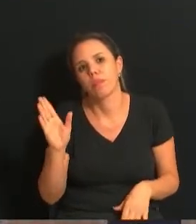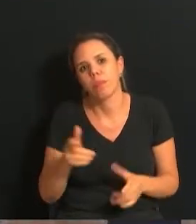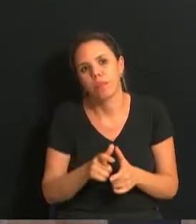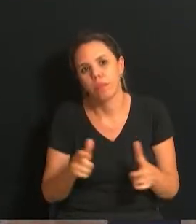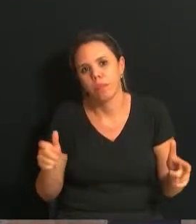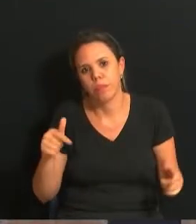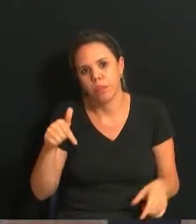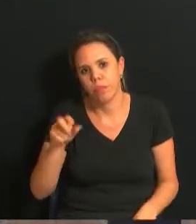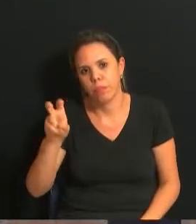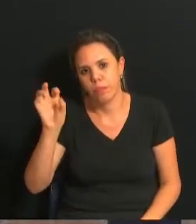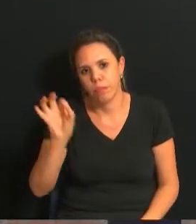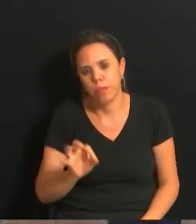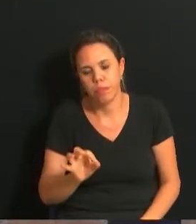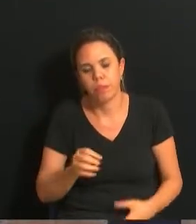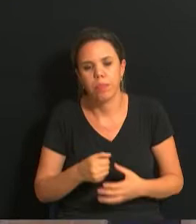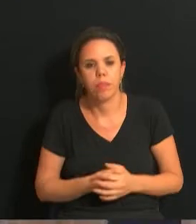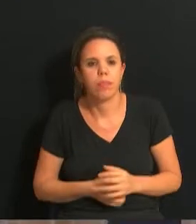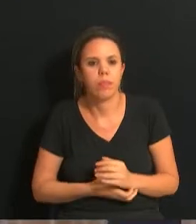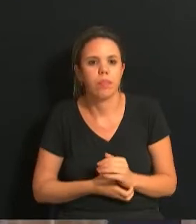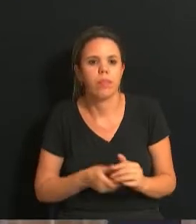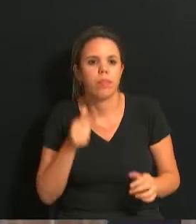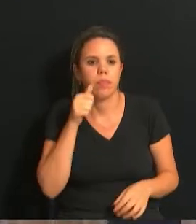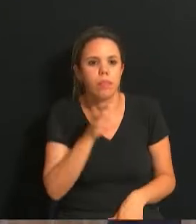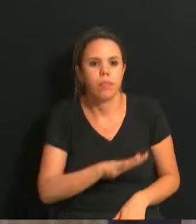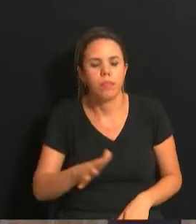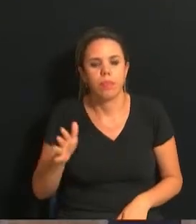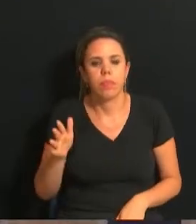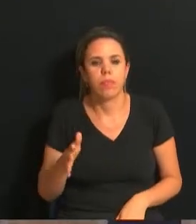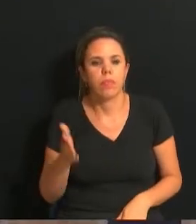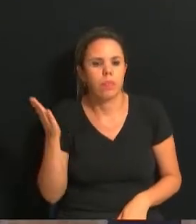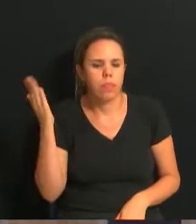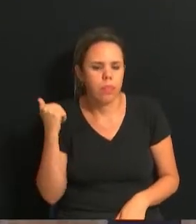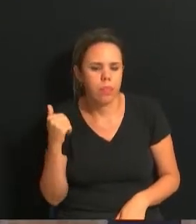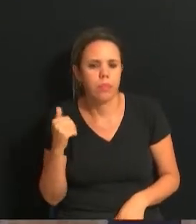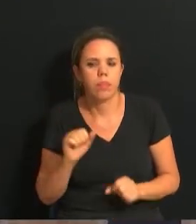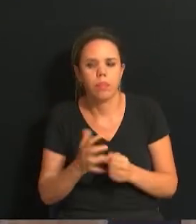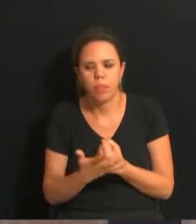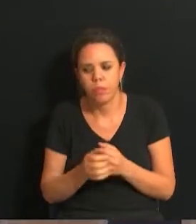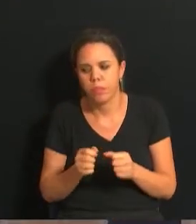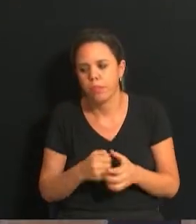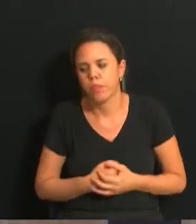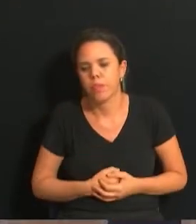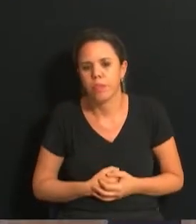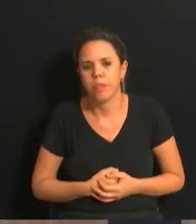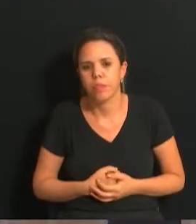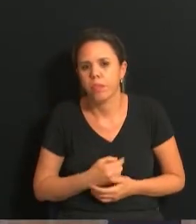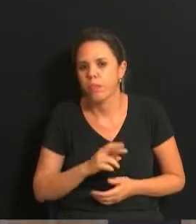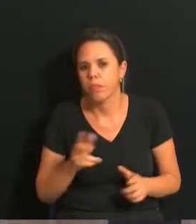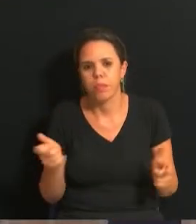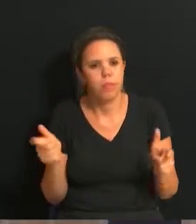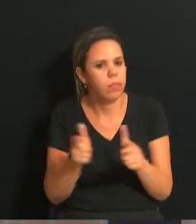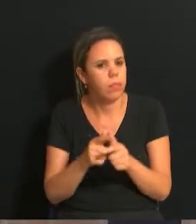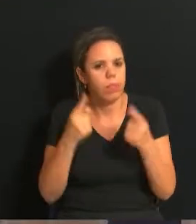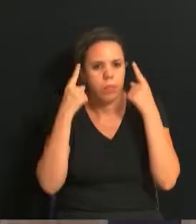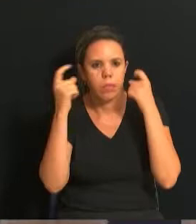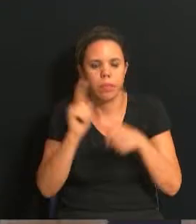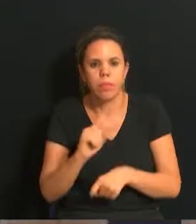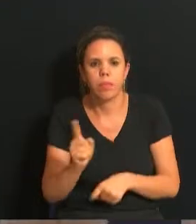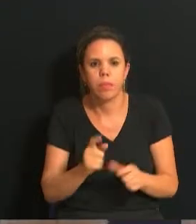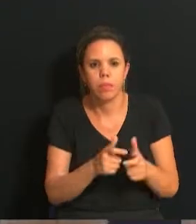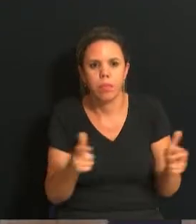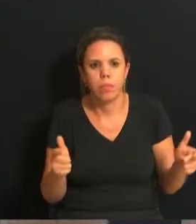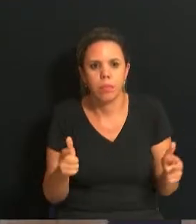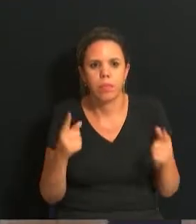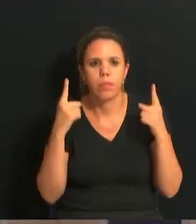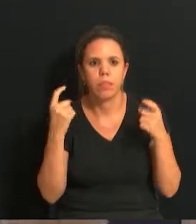de 75%. E as mulheres sabem, na realidade, que a pandemia do coronavírus, ela não diminuiu a violência, ela aumentou a